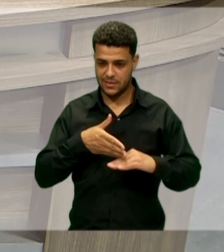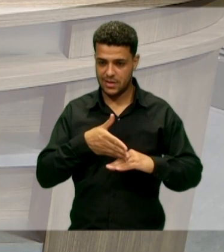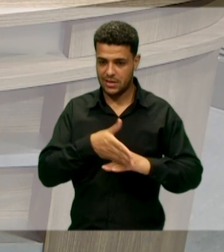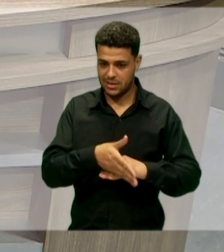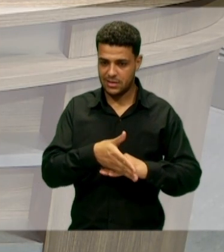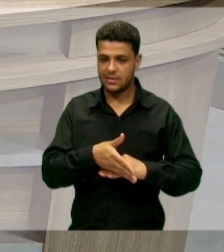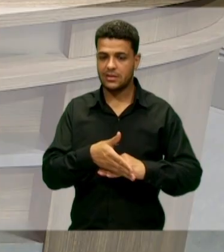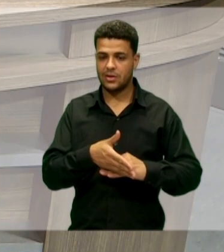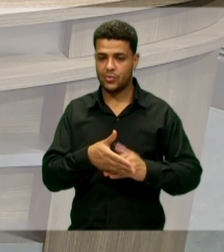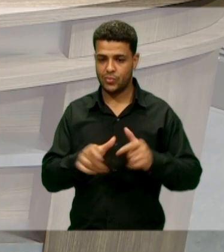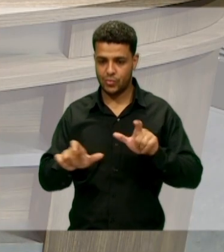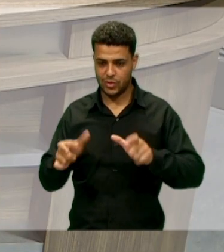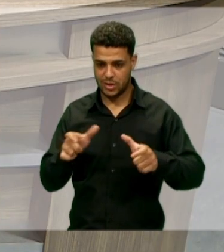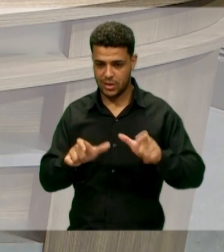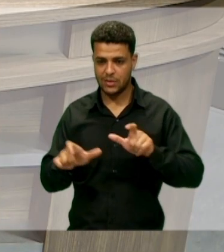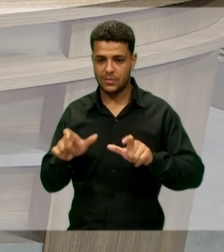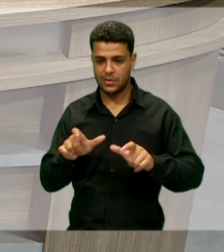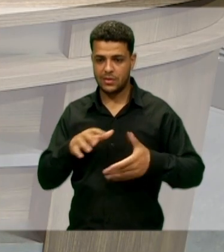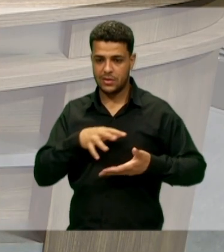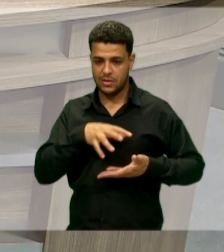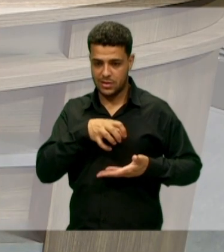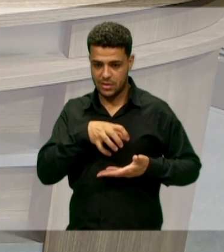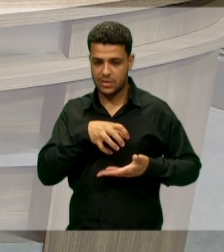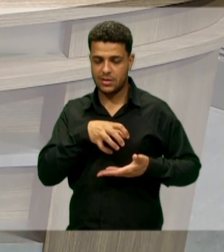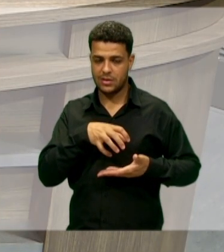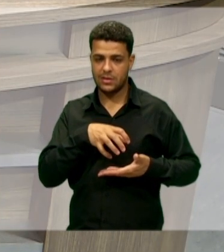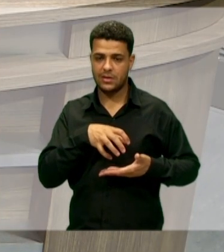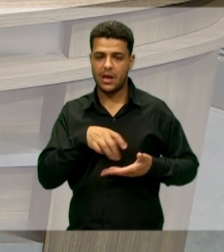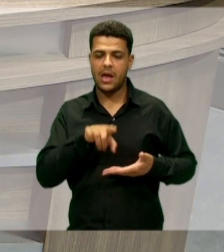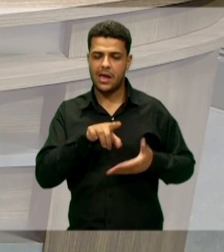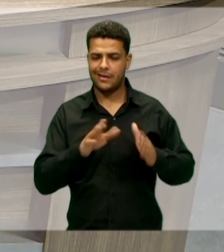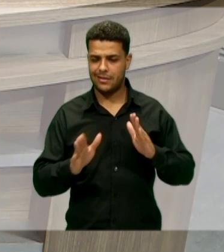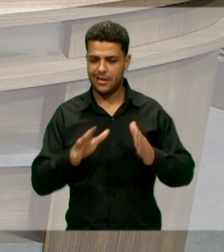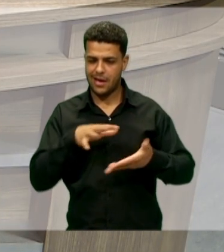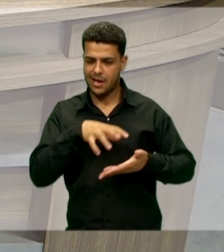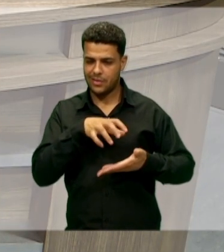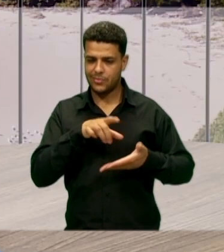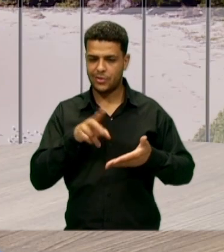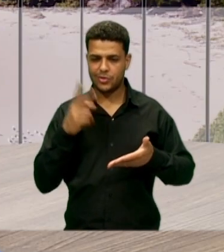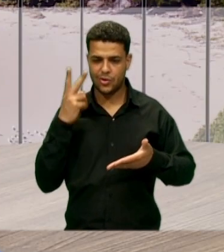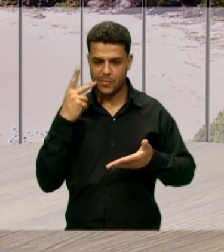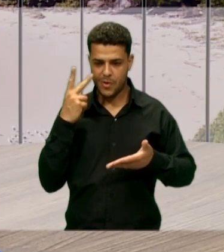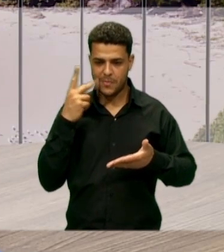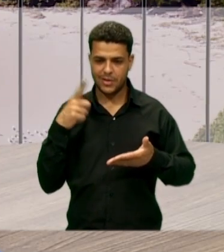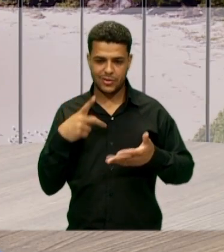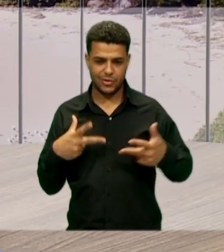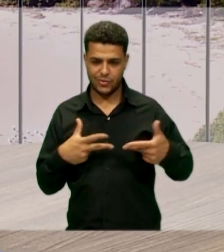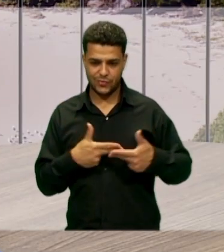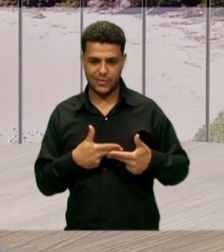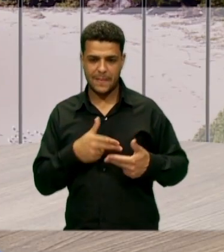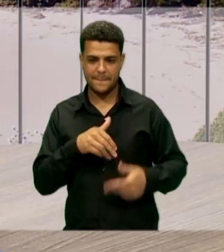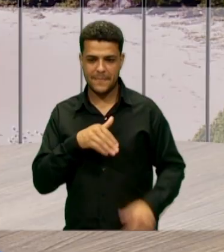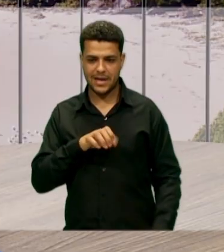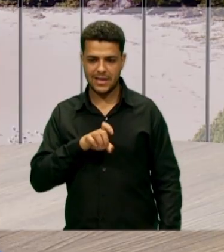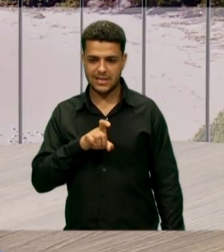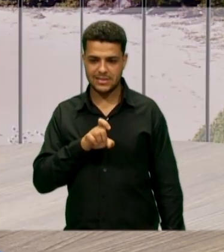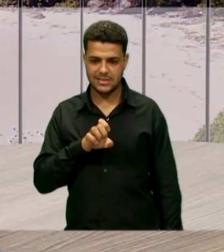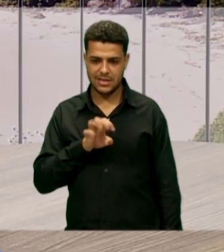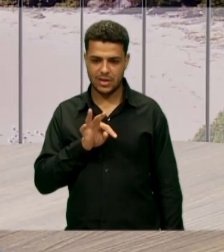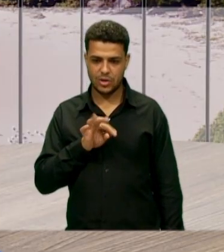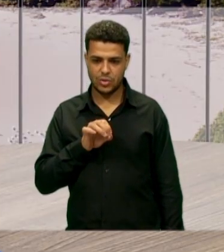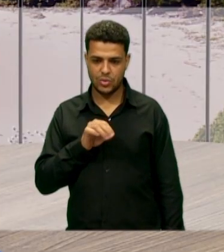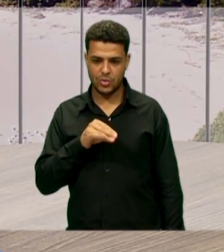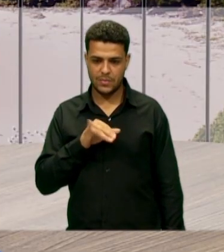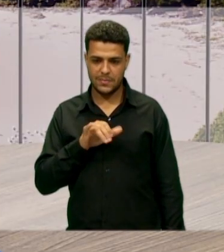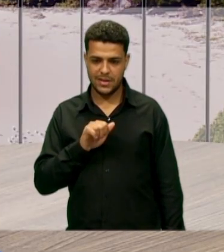sim com químio e rádio. A radioterapia normalmente porque não se faz mais a cirurgia, a mastectomia. Ela